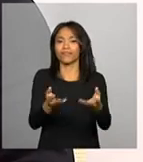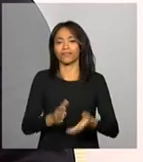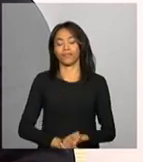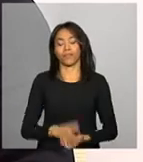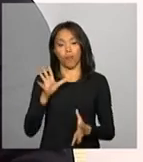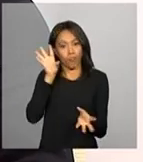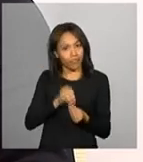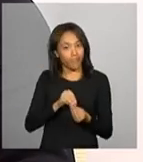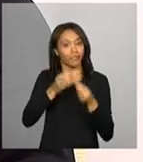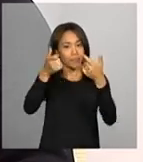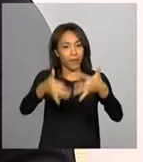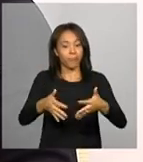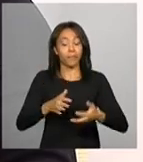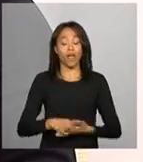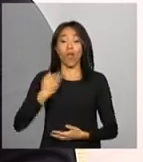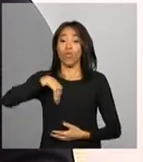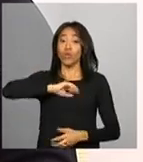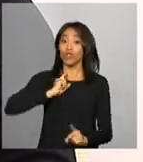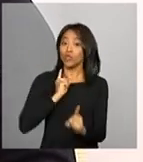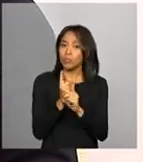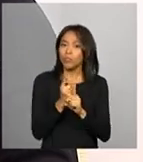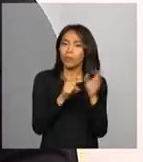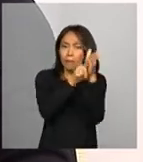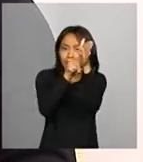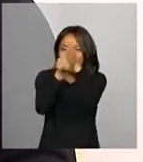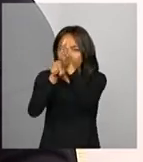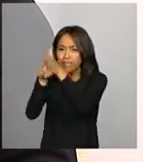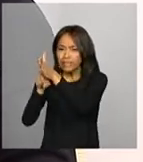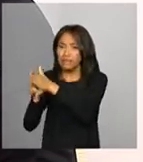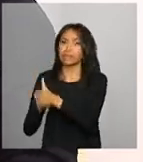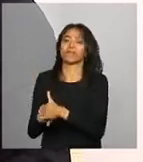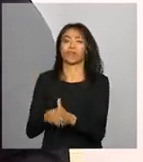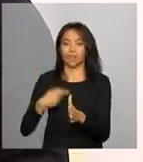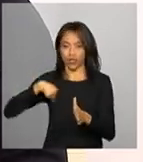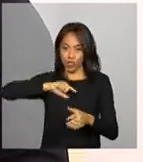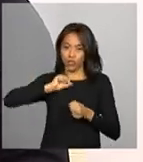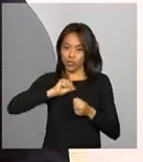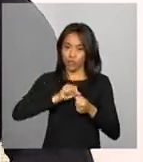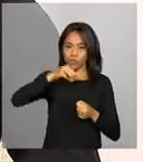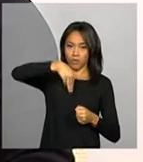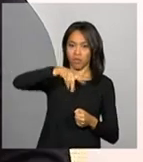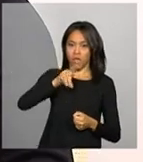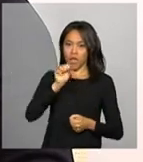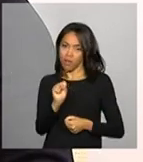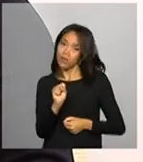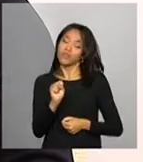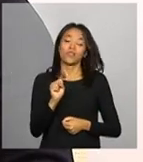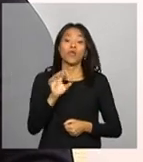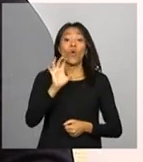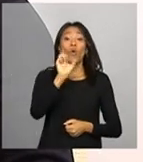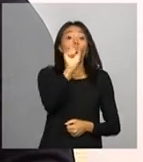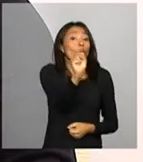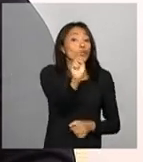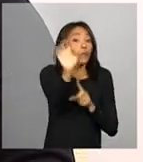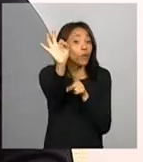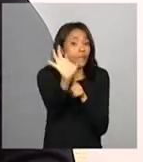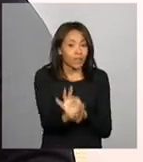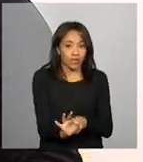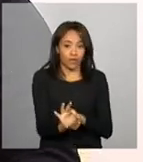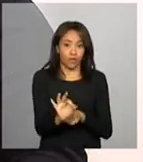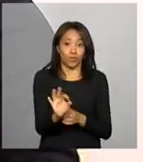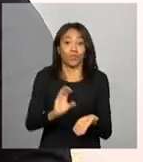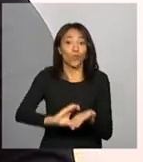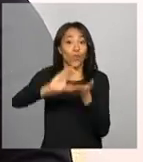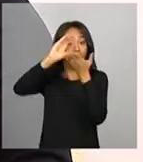nós descobrimos pelo senso que a gente faça que apenas oito por cento dos conselhos de assistência social e